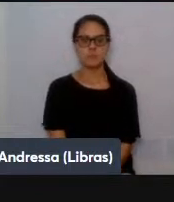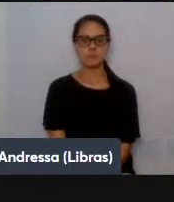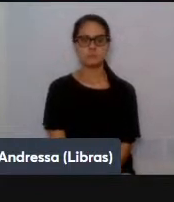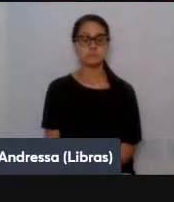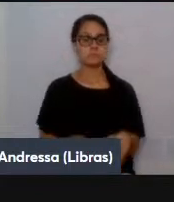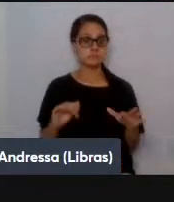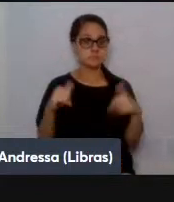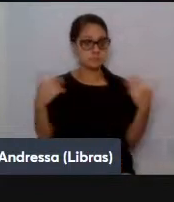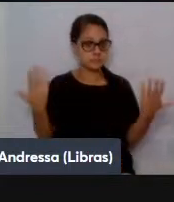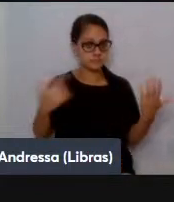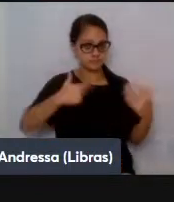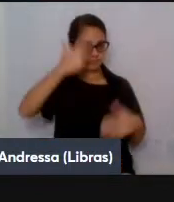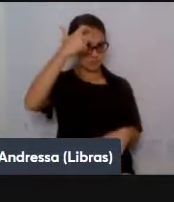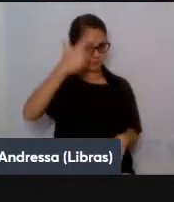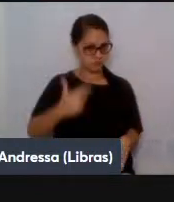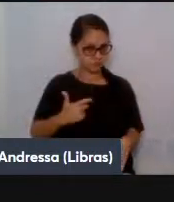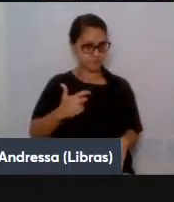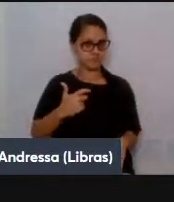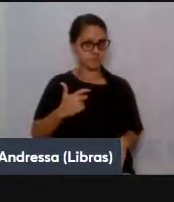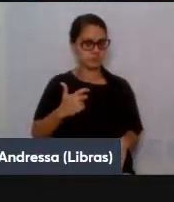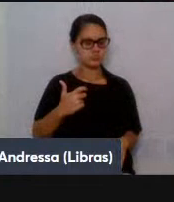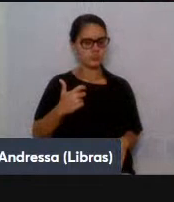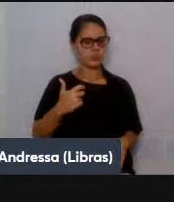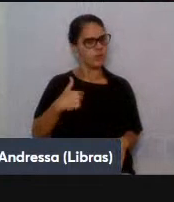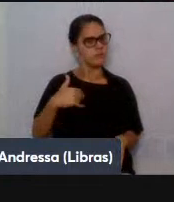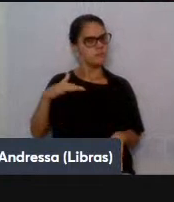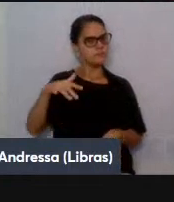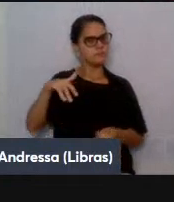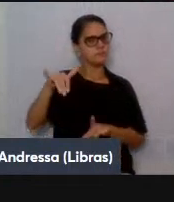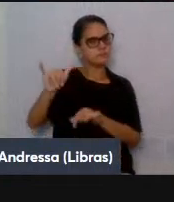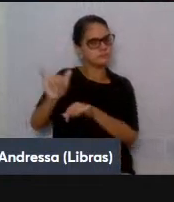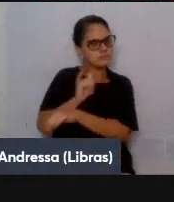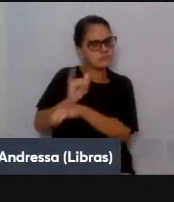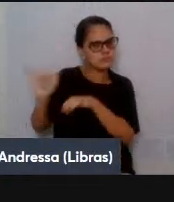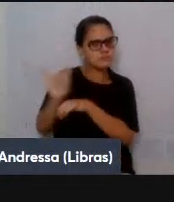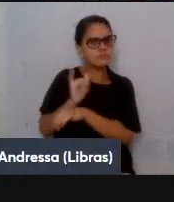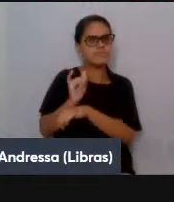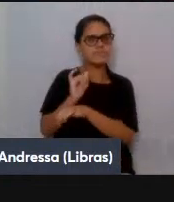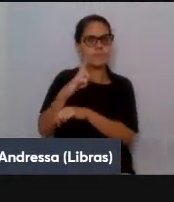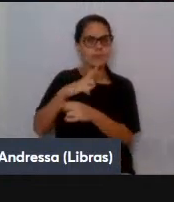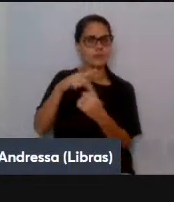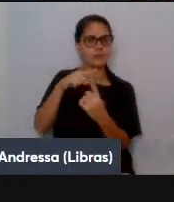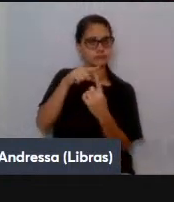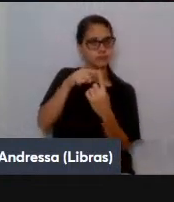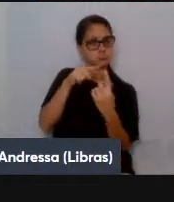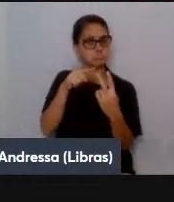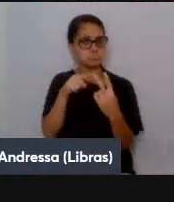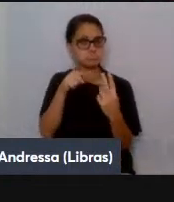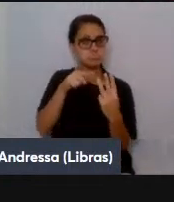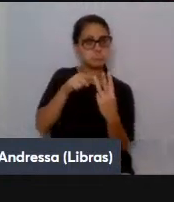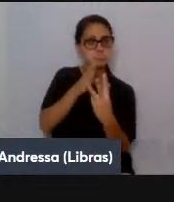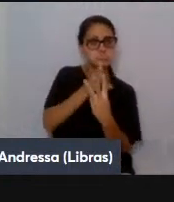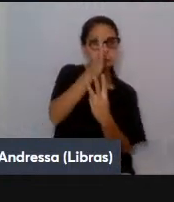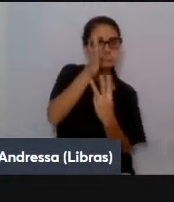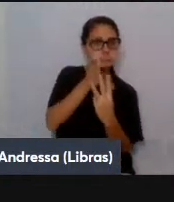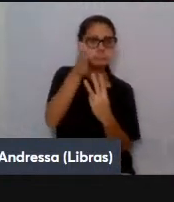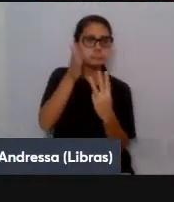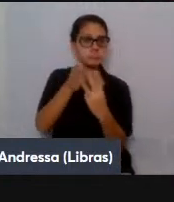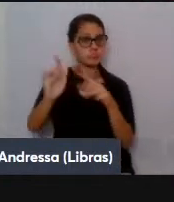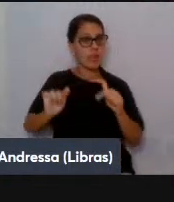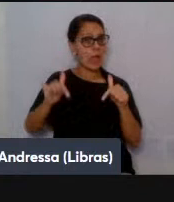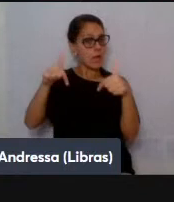Então, eu tomo uma abordagem que tem duas ou três vias de ação.